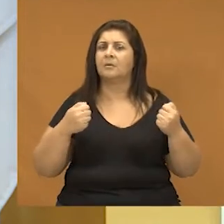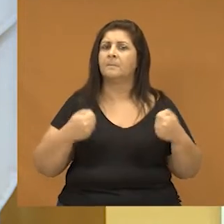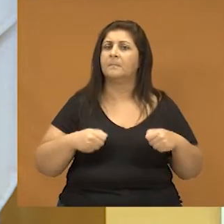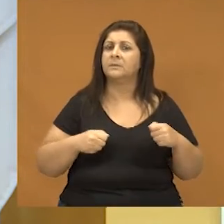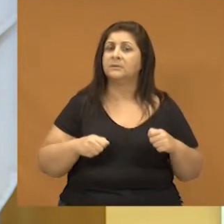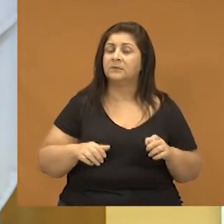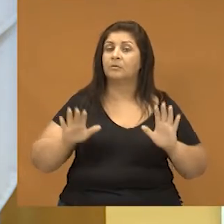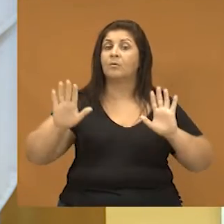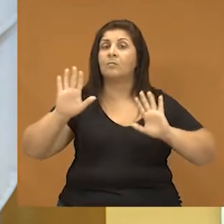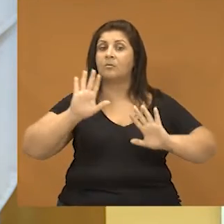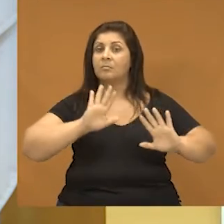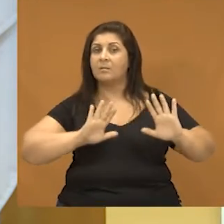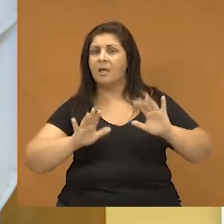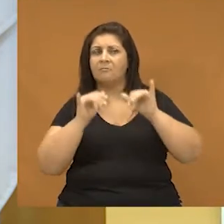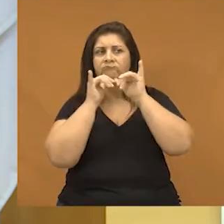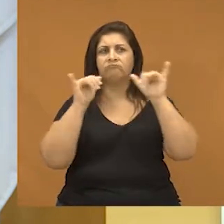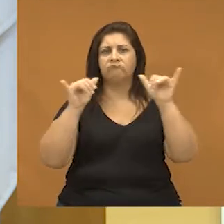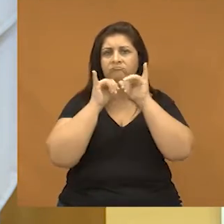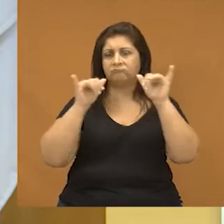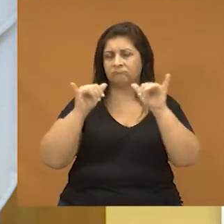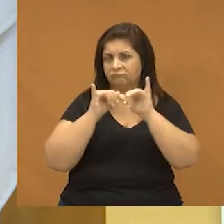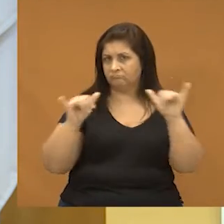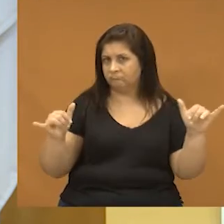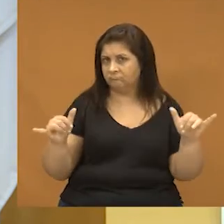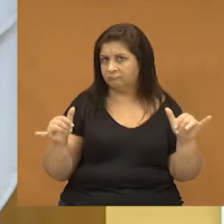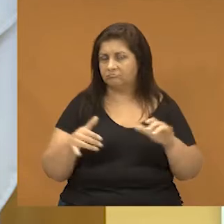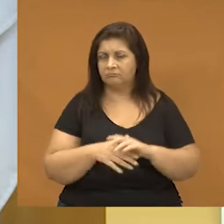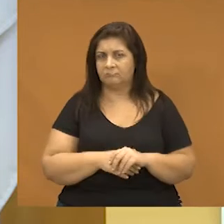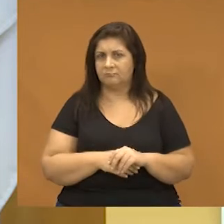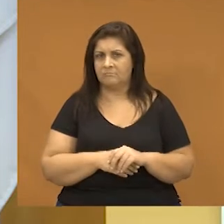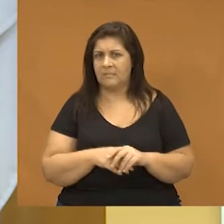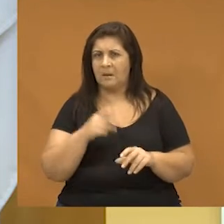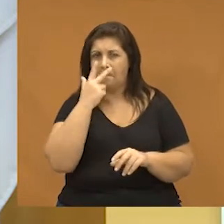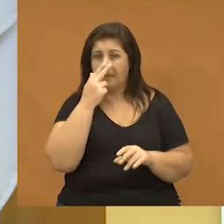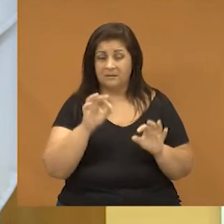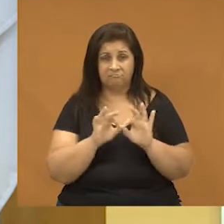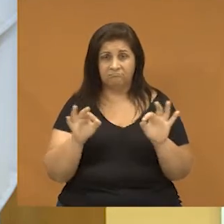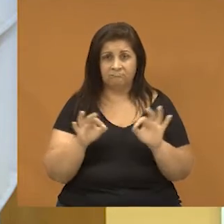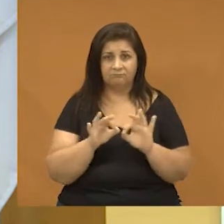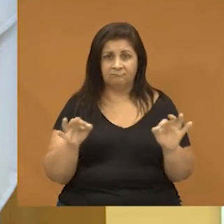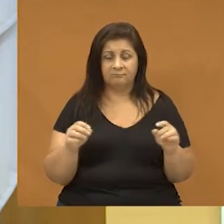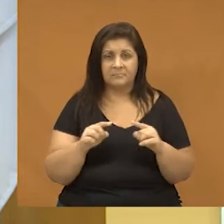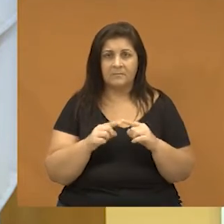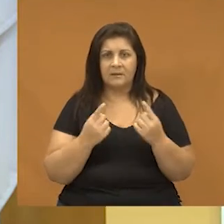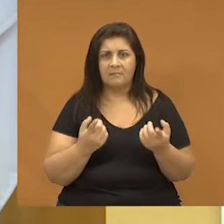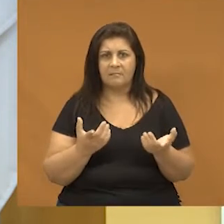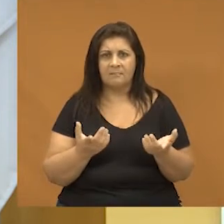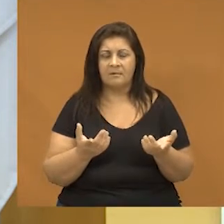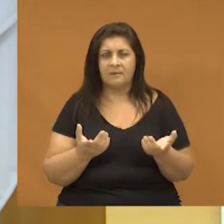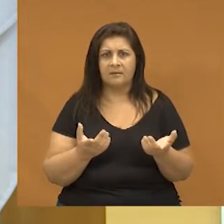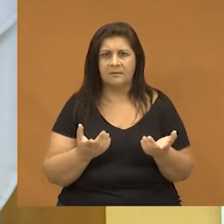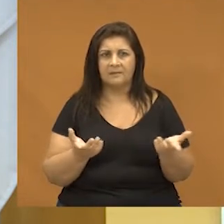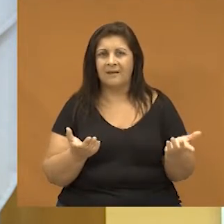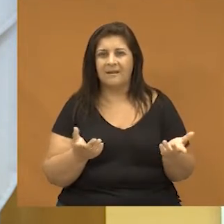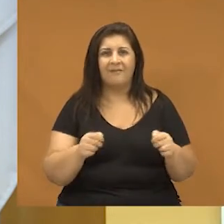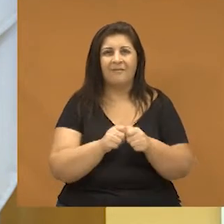não vender algumas ideias e de uma forma muito simples e acabar, às vezes, criando, né, no